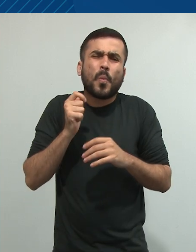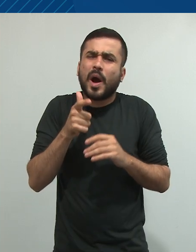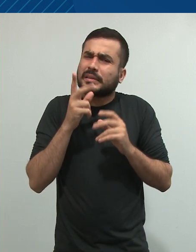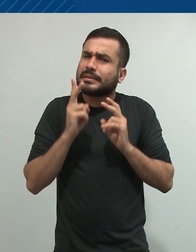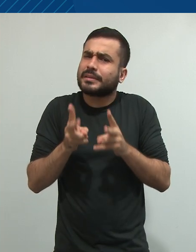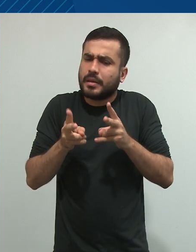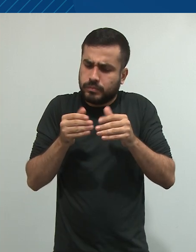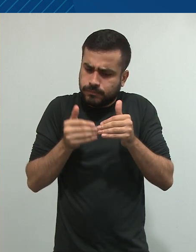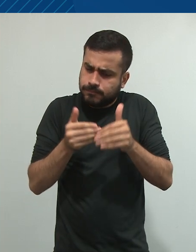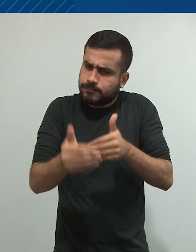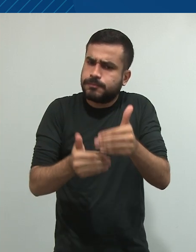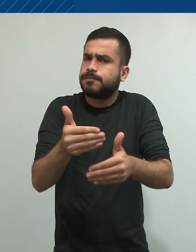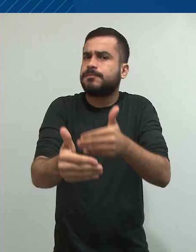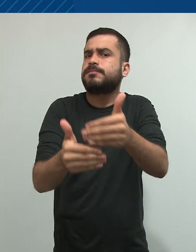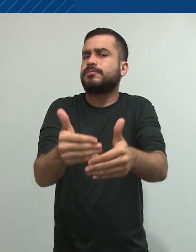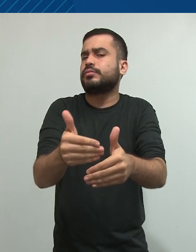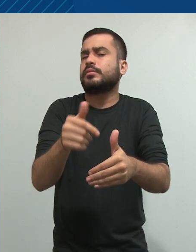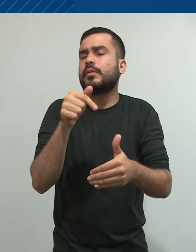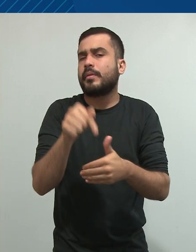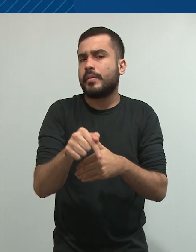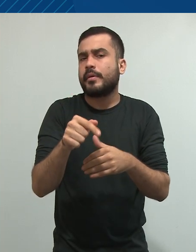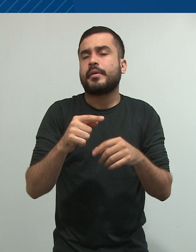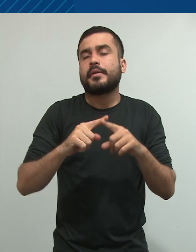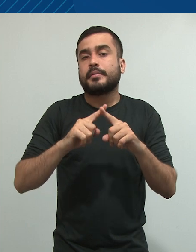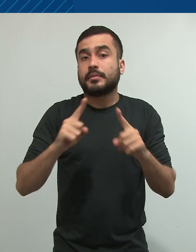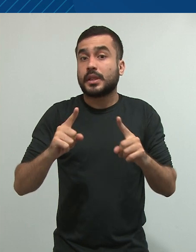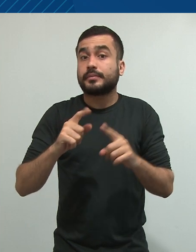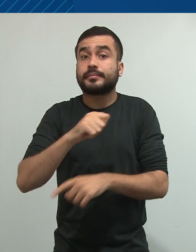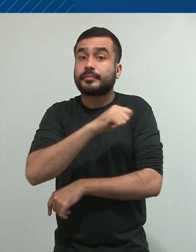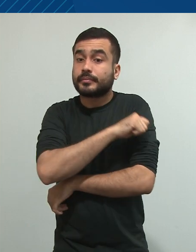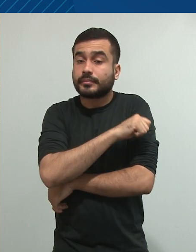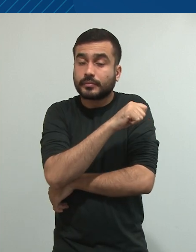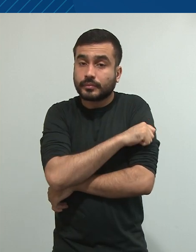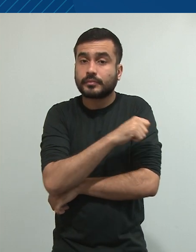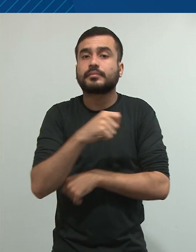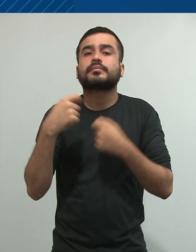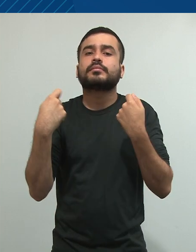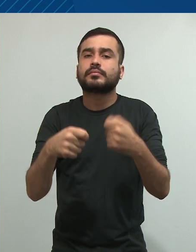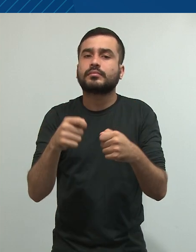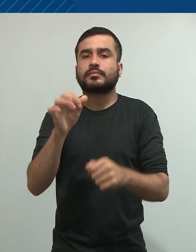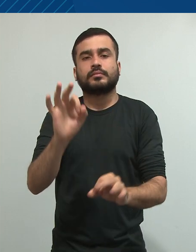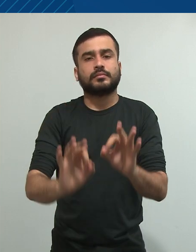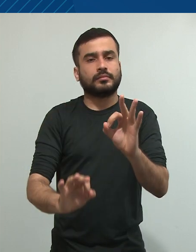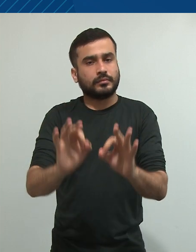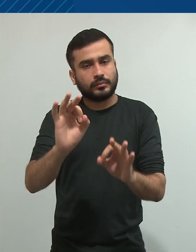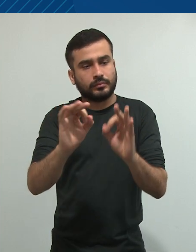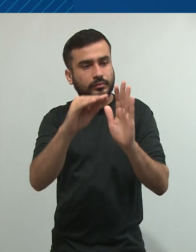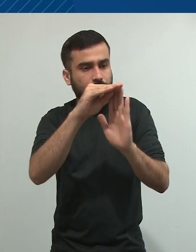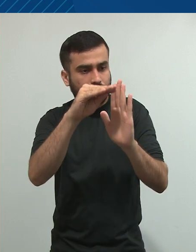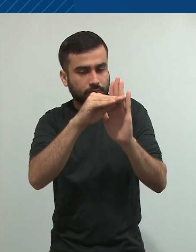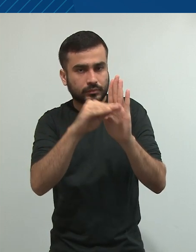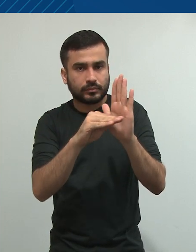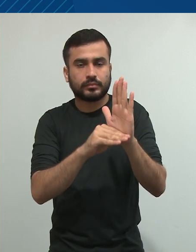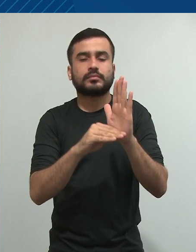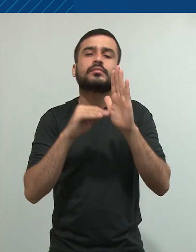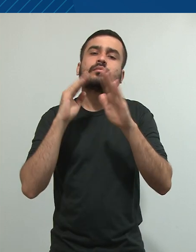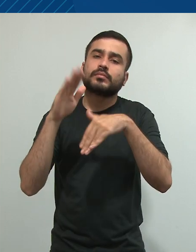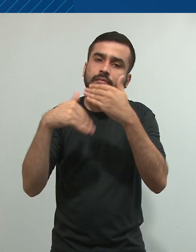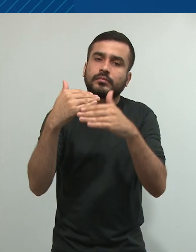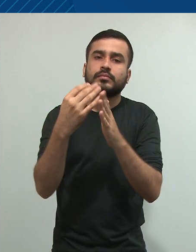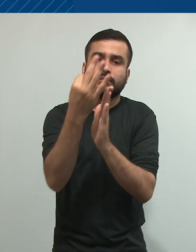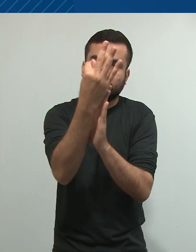desse posicionamento clássico, né? Mas o aluno ele precisa esquematizar o desenvolvimento